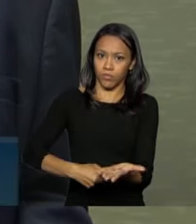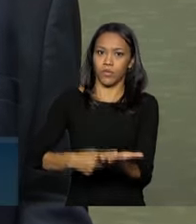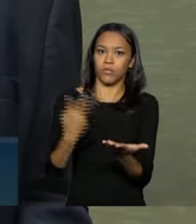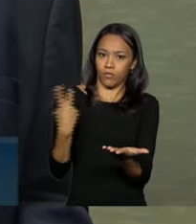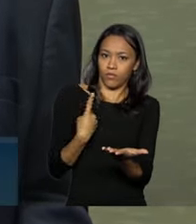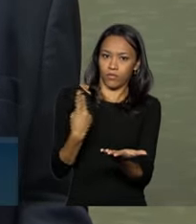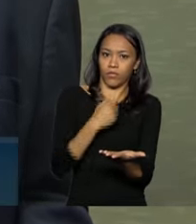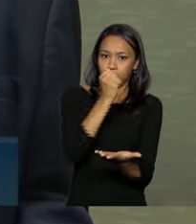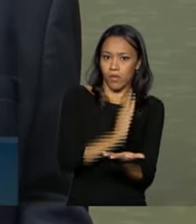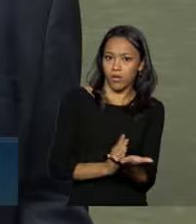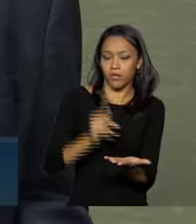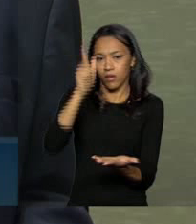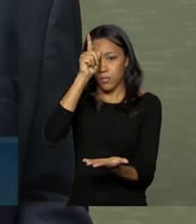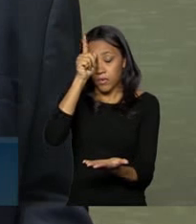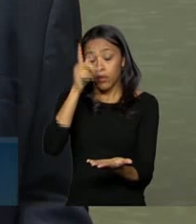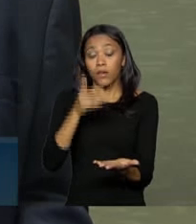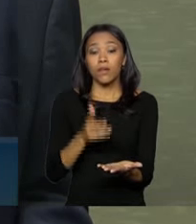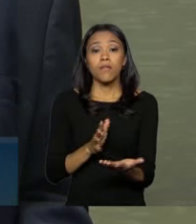que, digamos,